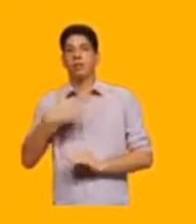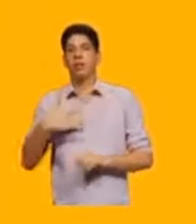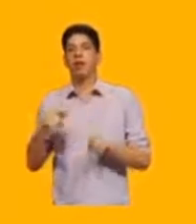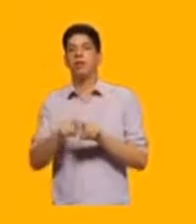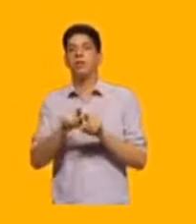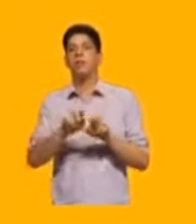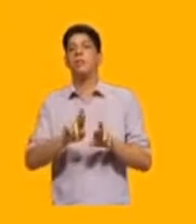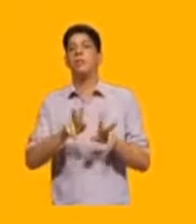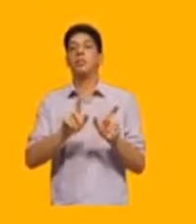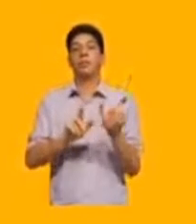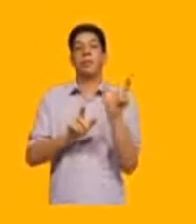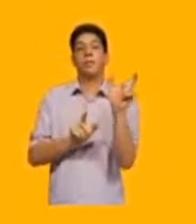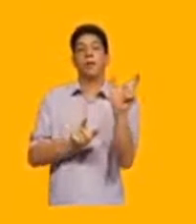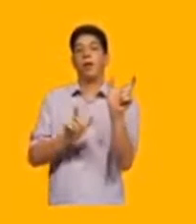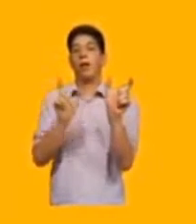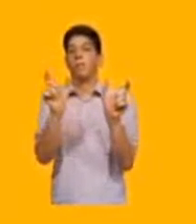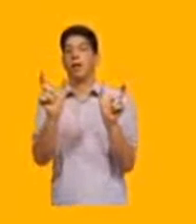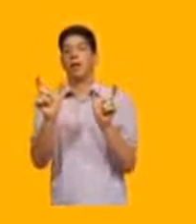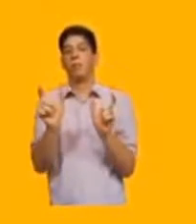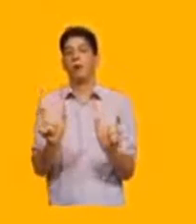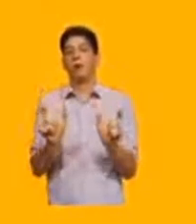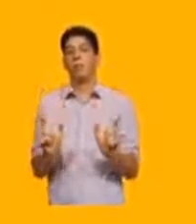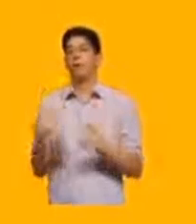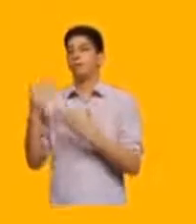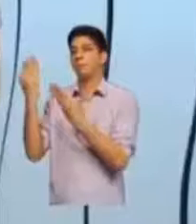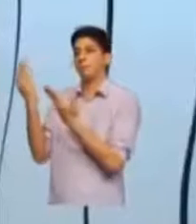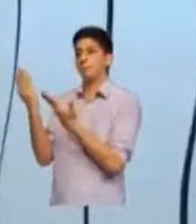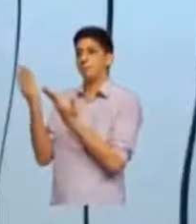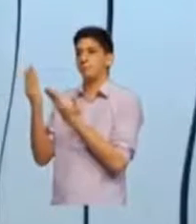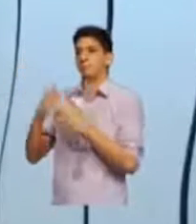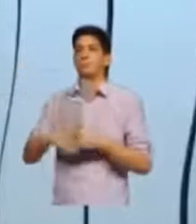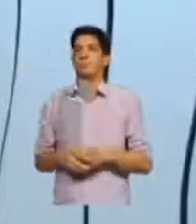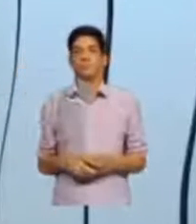surto, epidemia, pandemia e endemia.